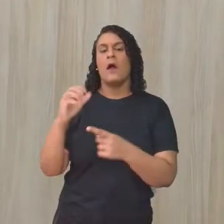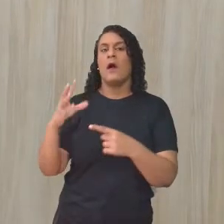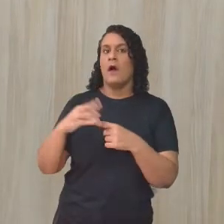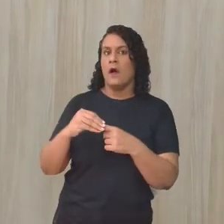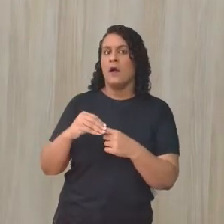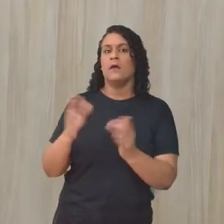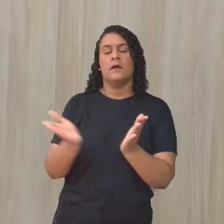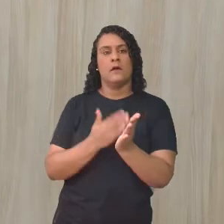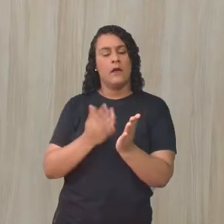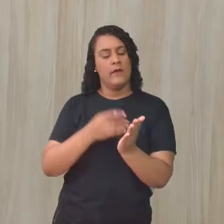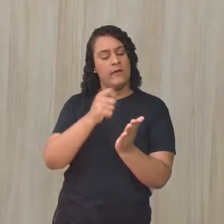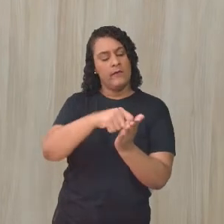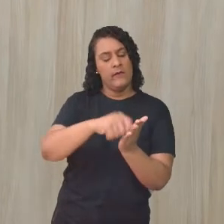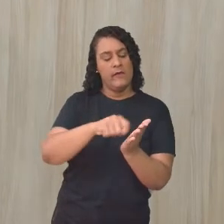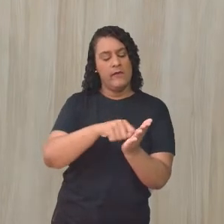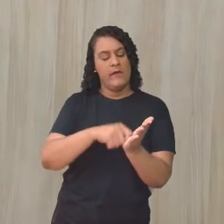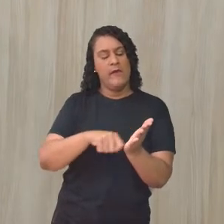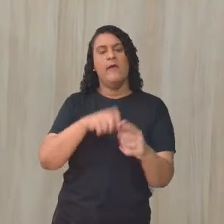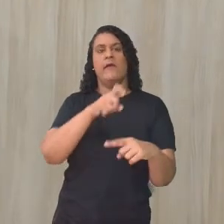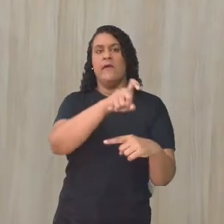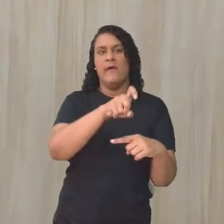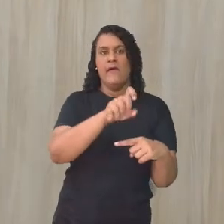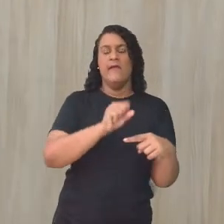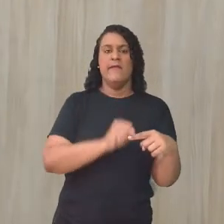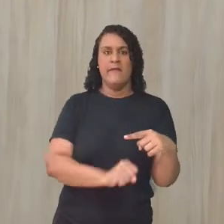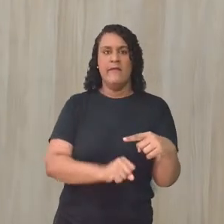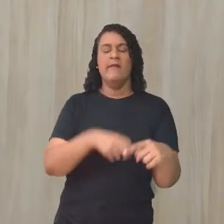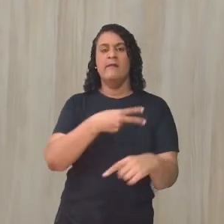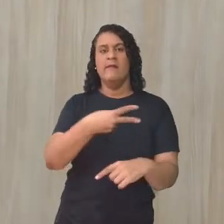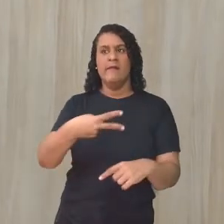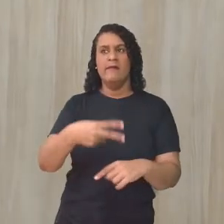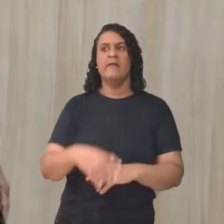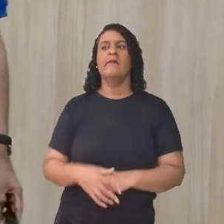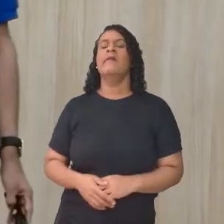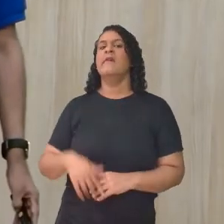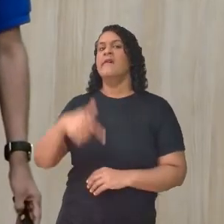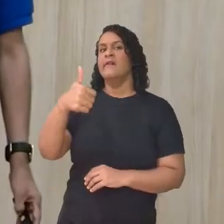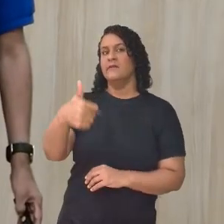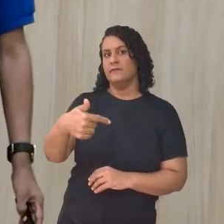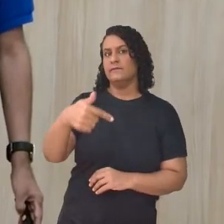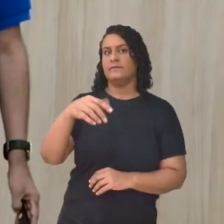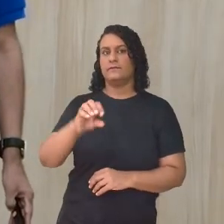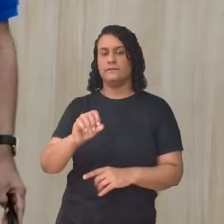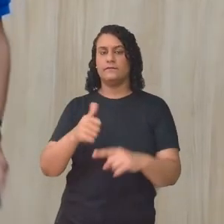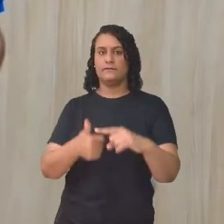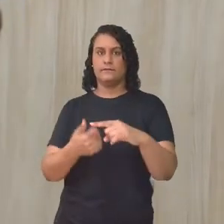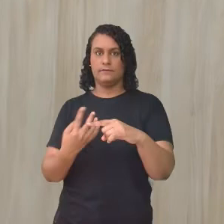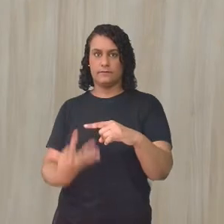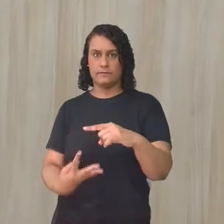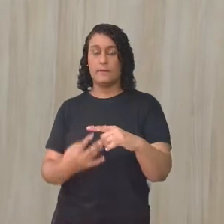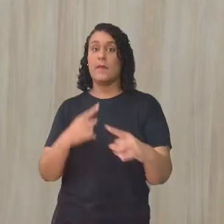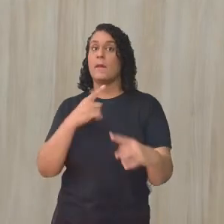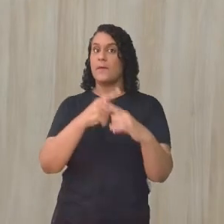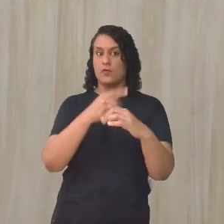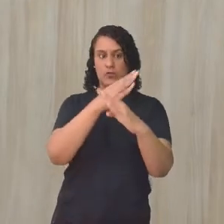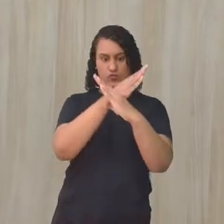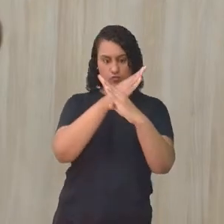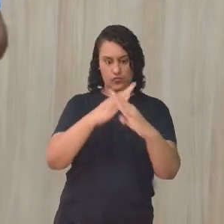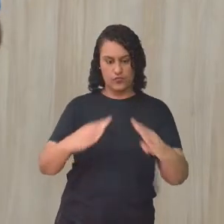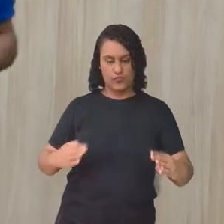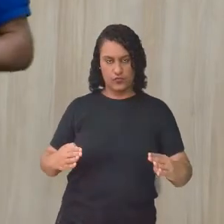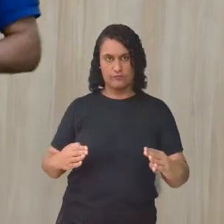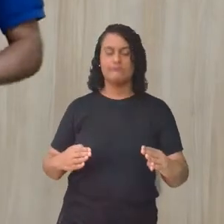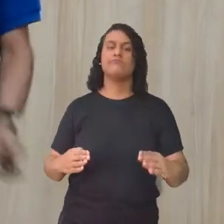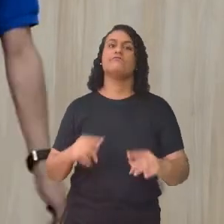e rabiscar x sobre 8 igual a 70 sobre 14 e multiplicar cruzado